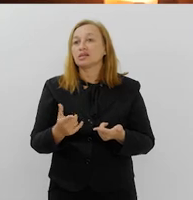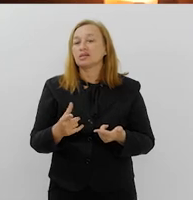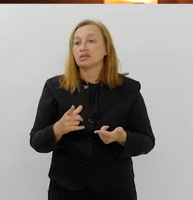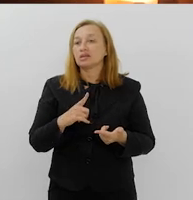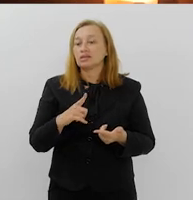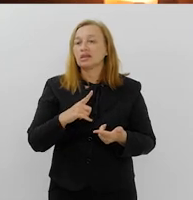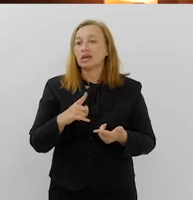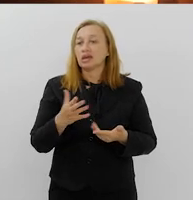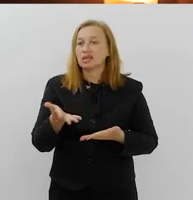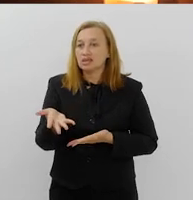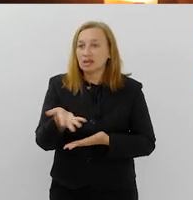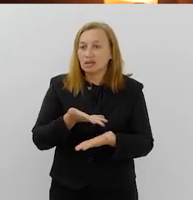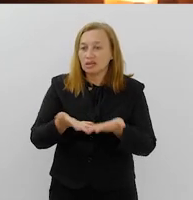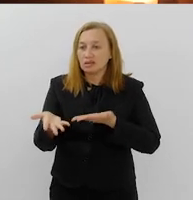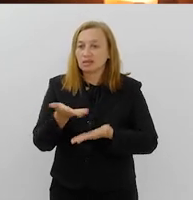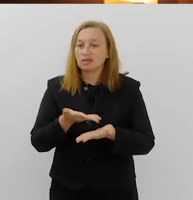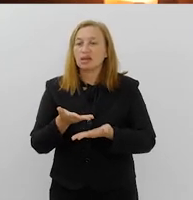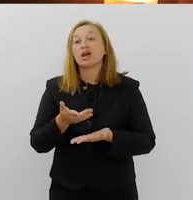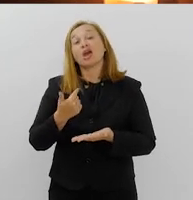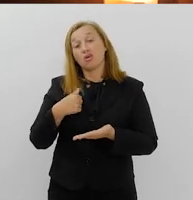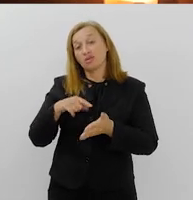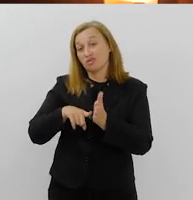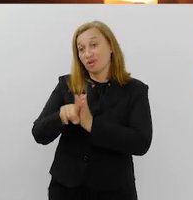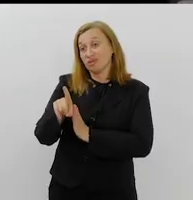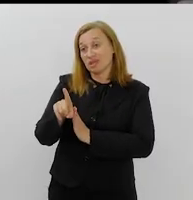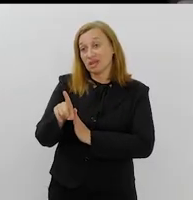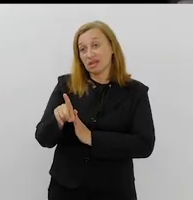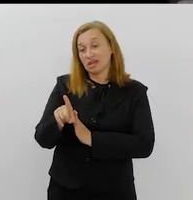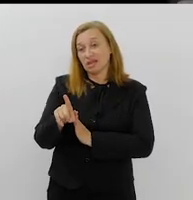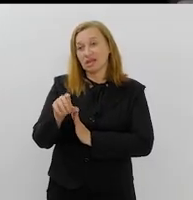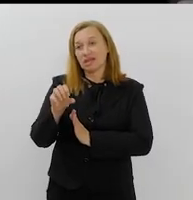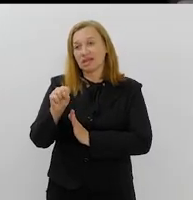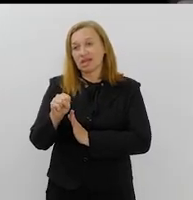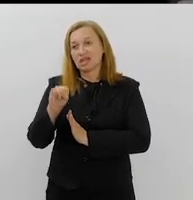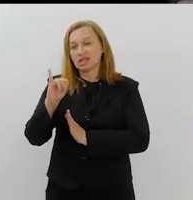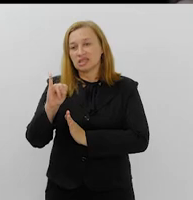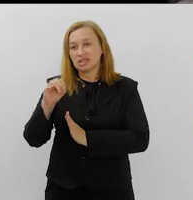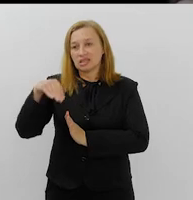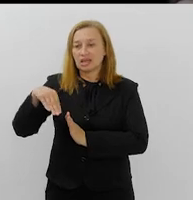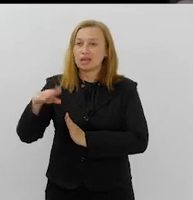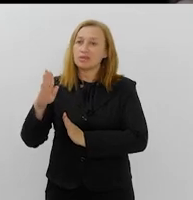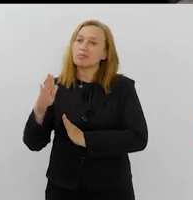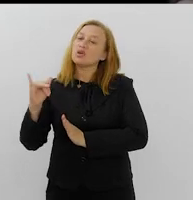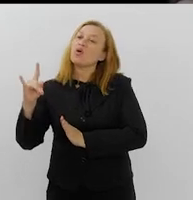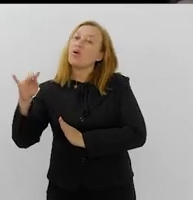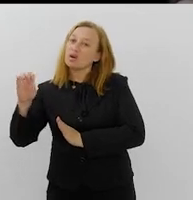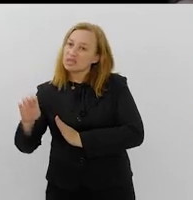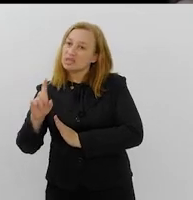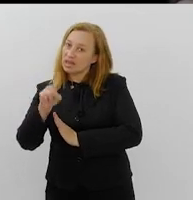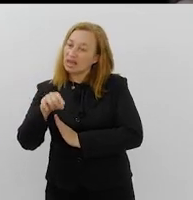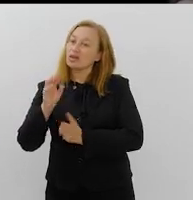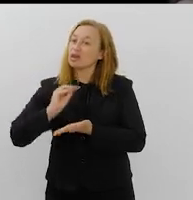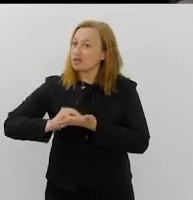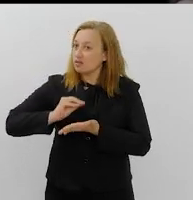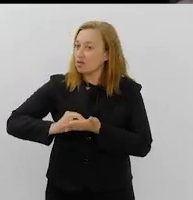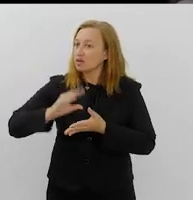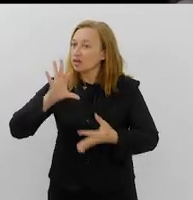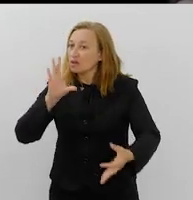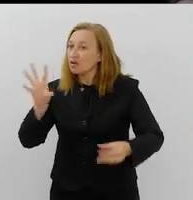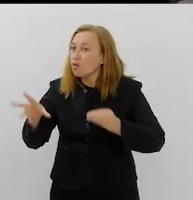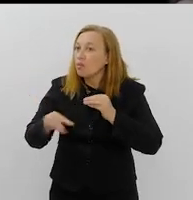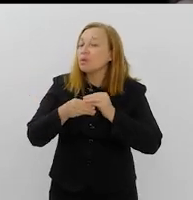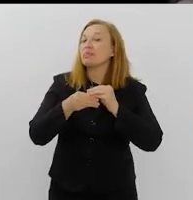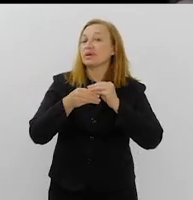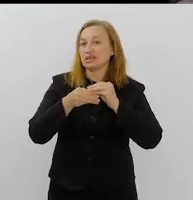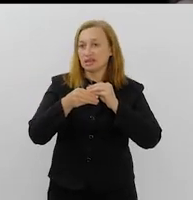tem essa simbiose boa. É isso que eu ia te perguntar. É uma simbiose, né? É. Porque é o que falta,